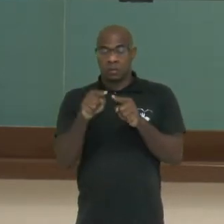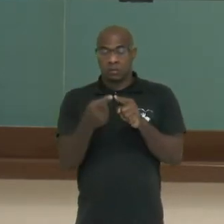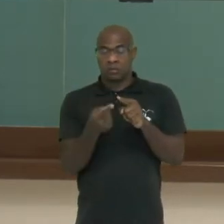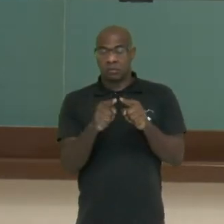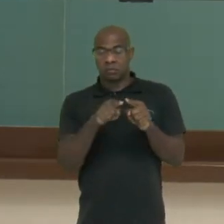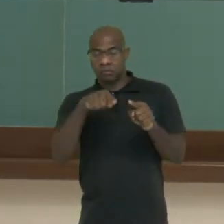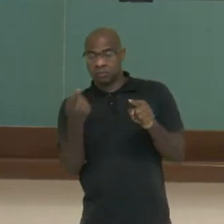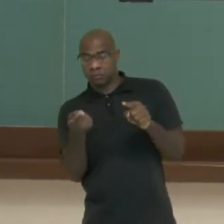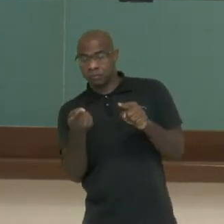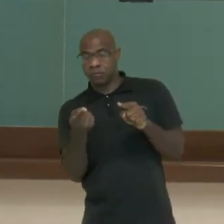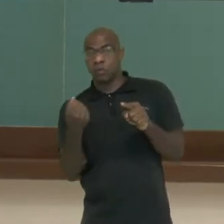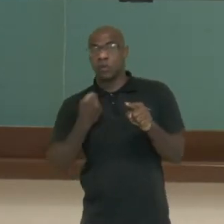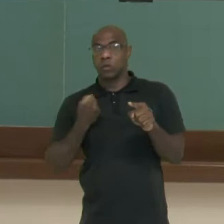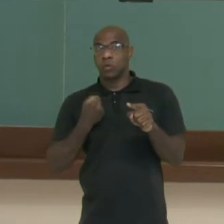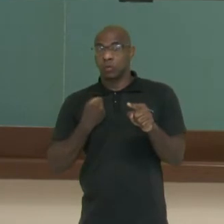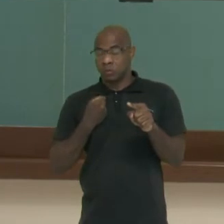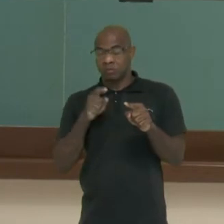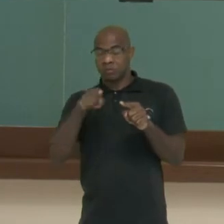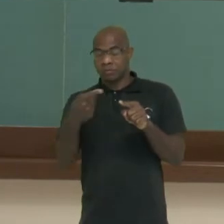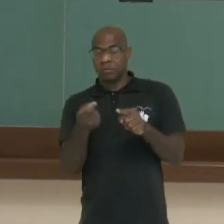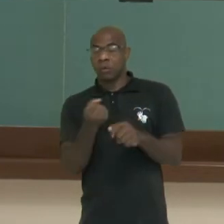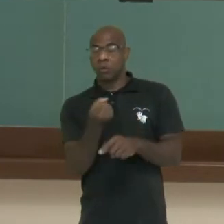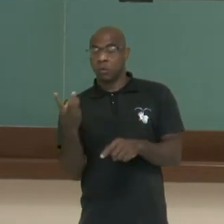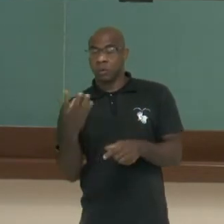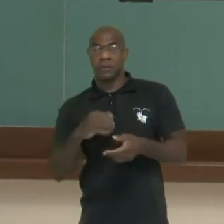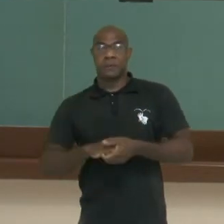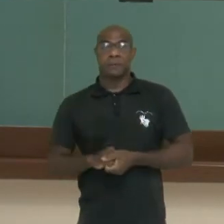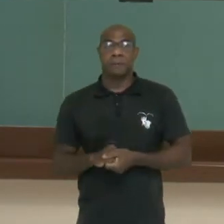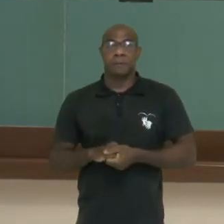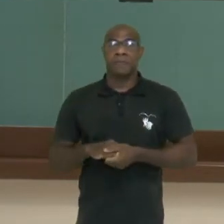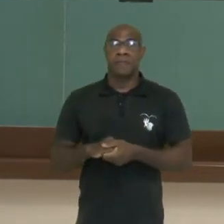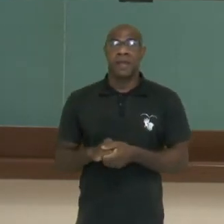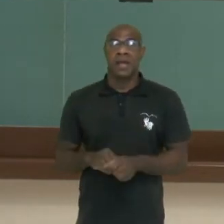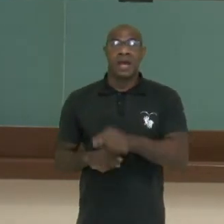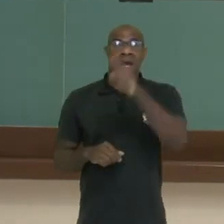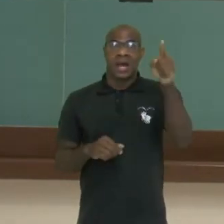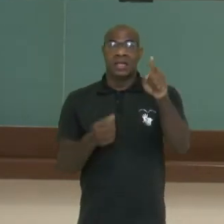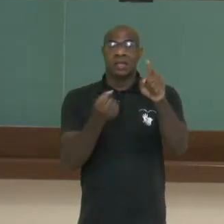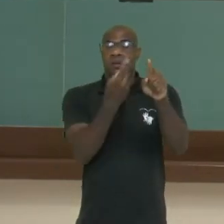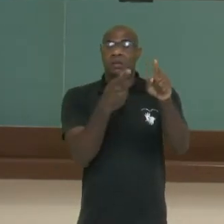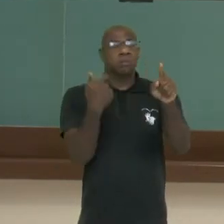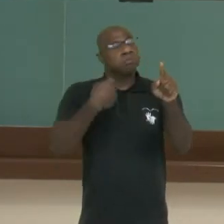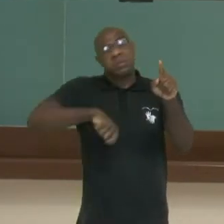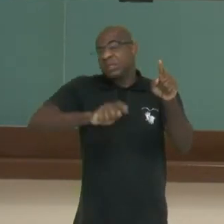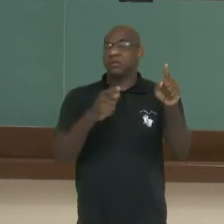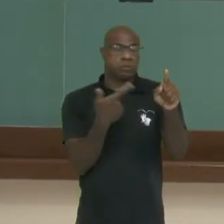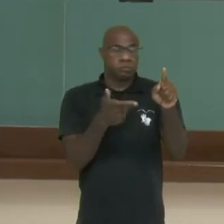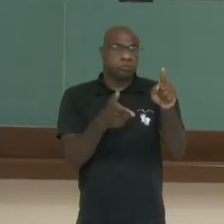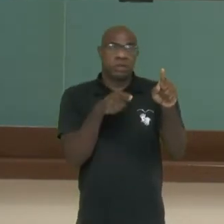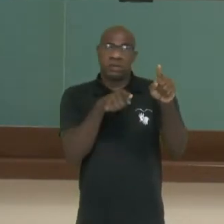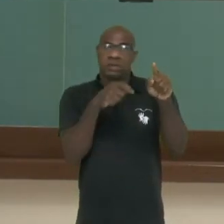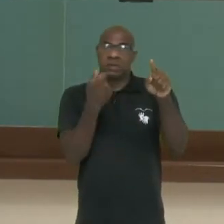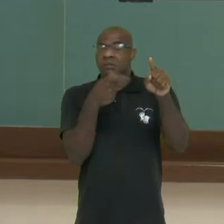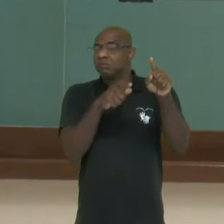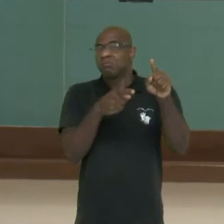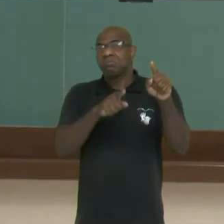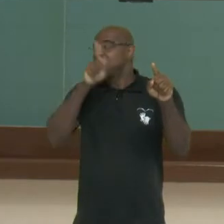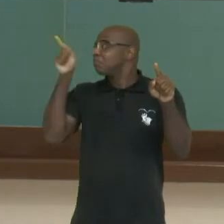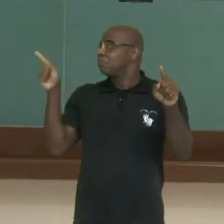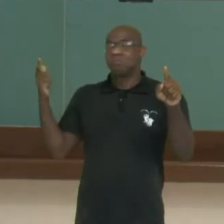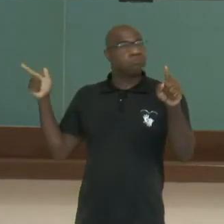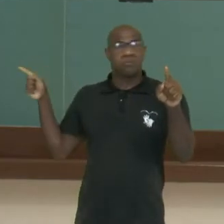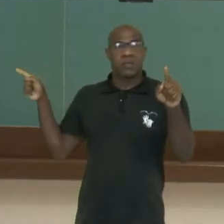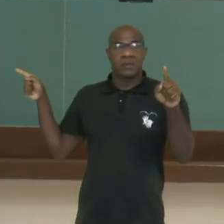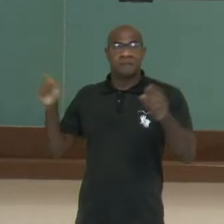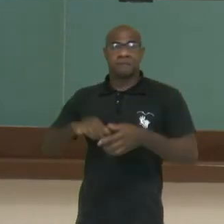vírgulas dos dois numerozinhos decimais, tá bom? Aqui a gente não contava porque ele também não tem, né? Ele não tem números depois da vírgula,